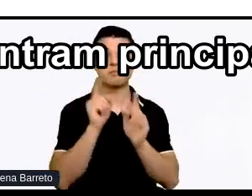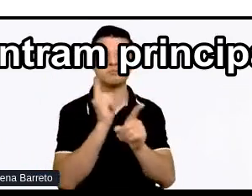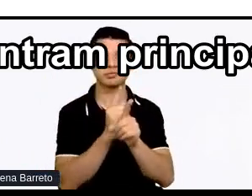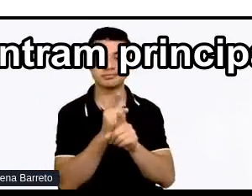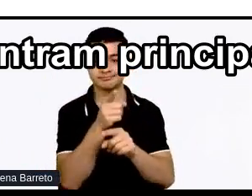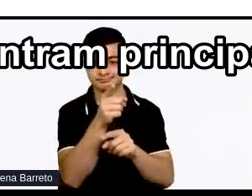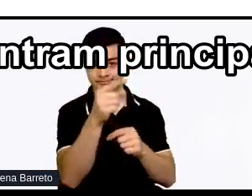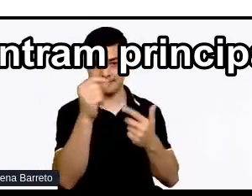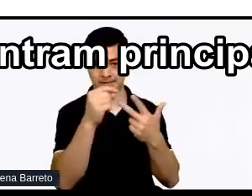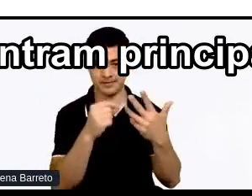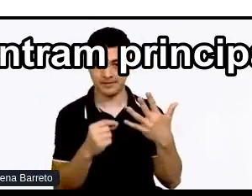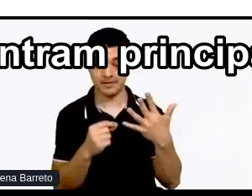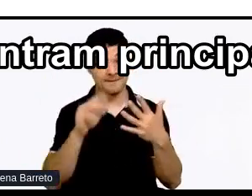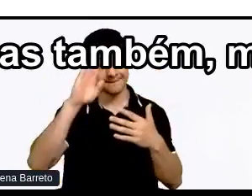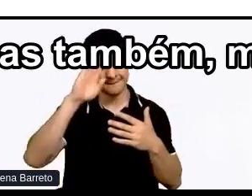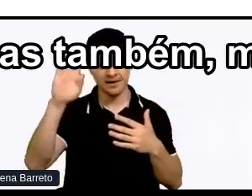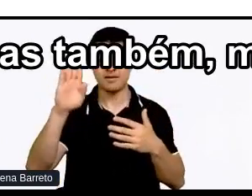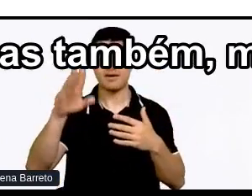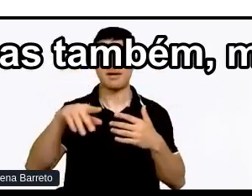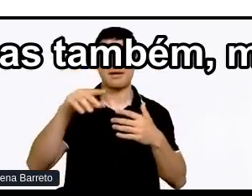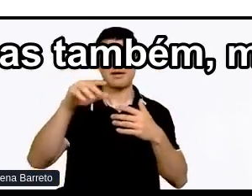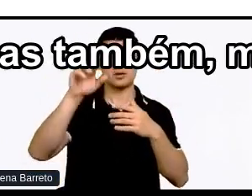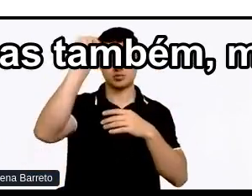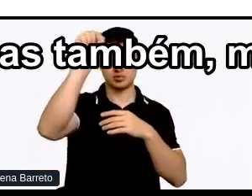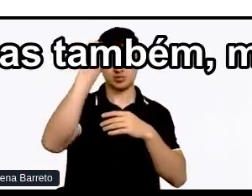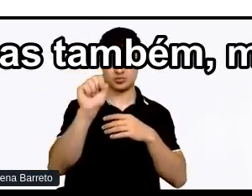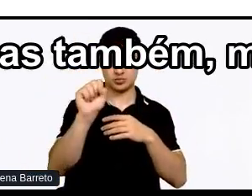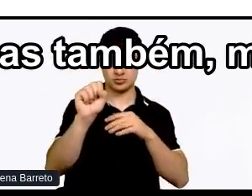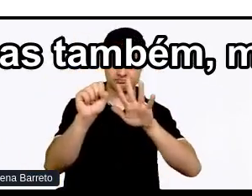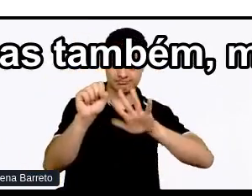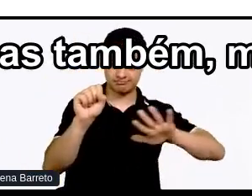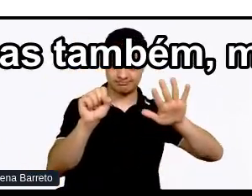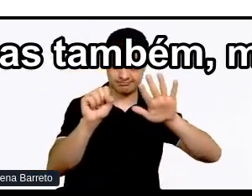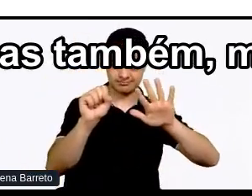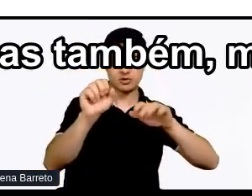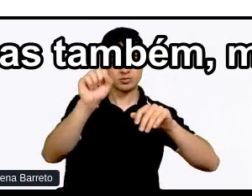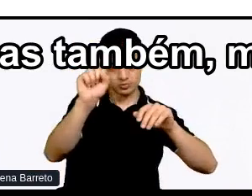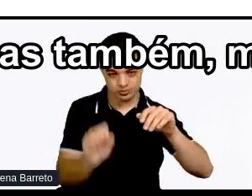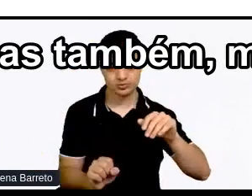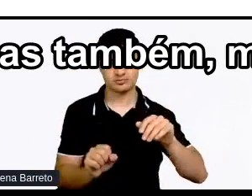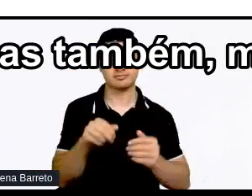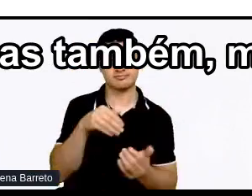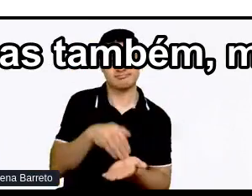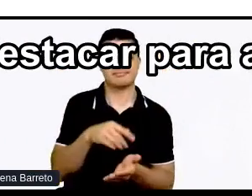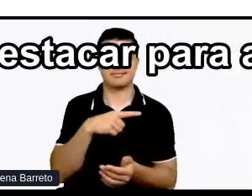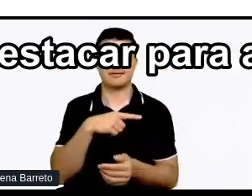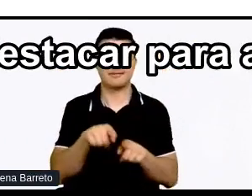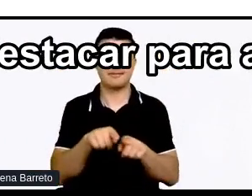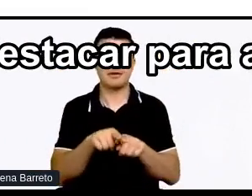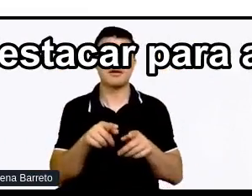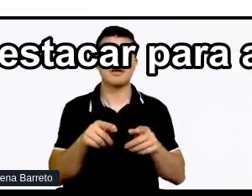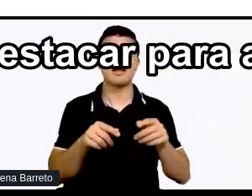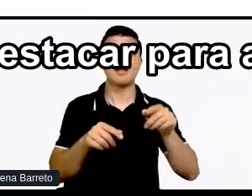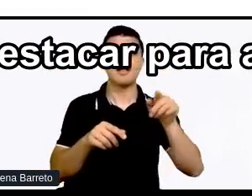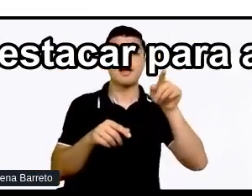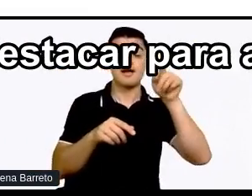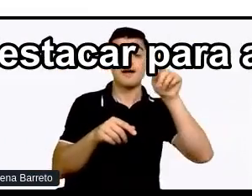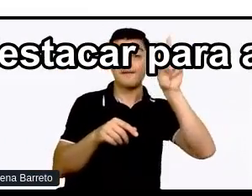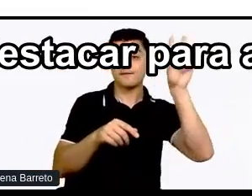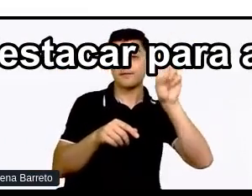na região Sudeste e Sul. Né, e lá no Amazonas também, muito na divisa com Venezuela. E isso é